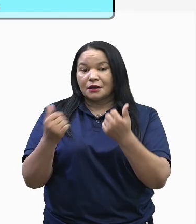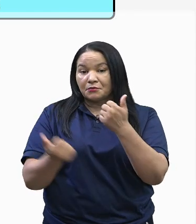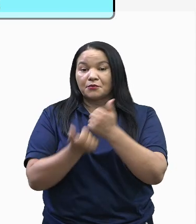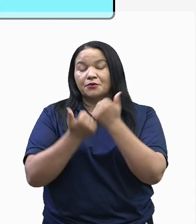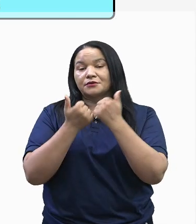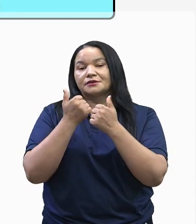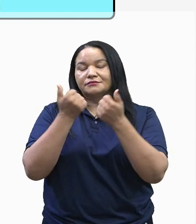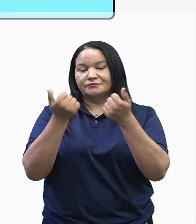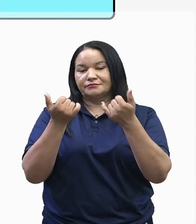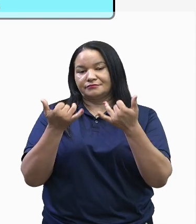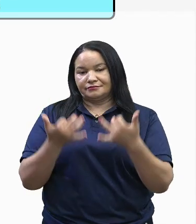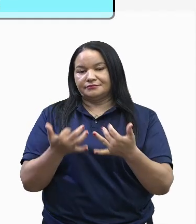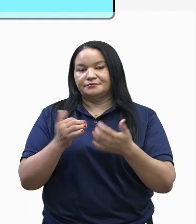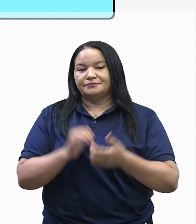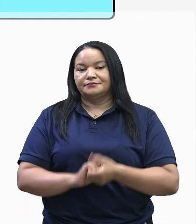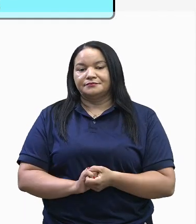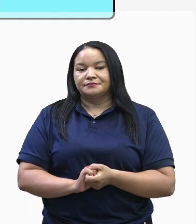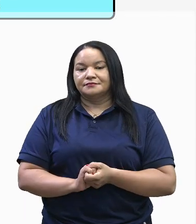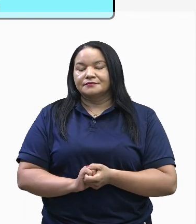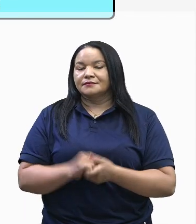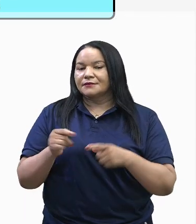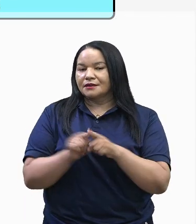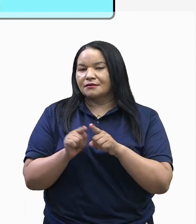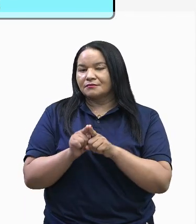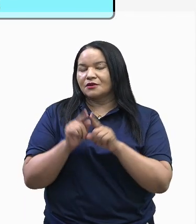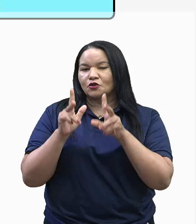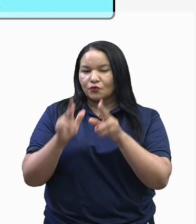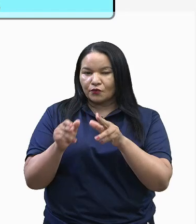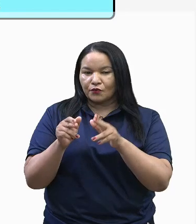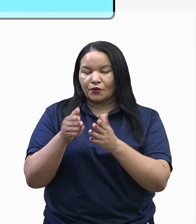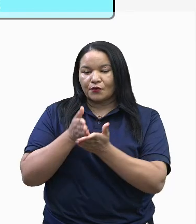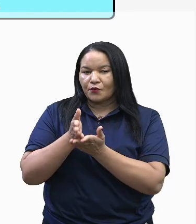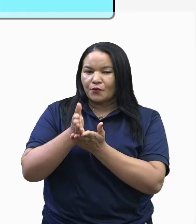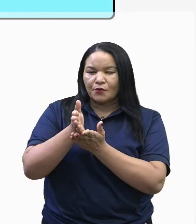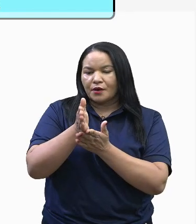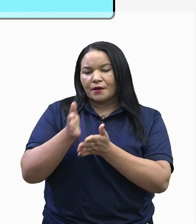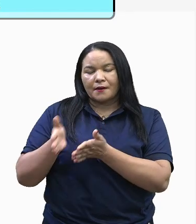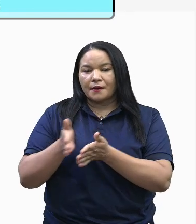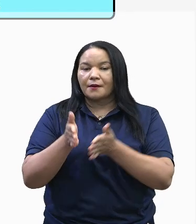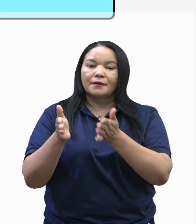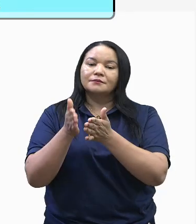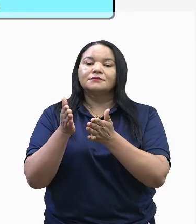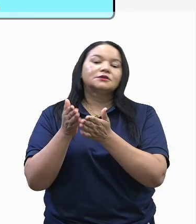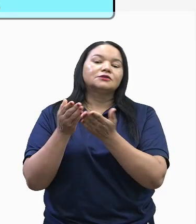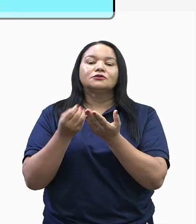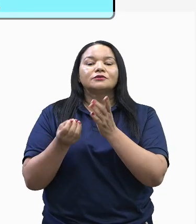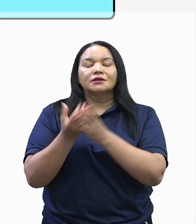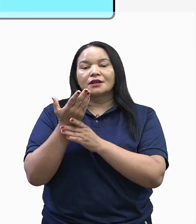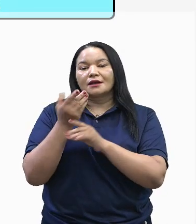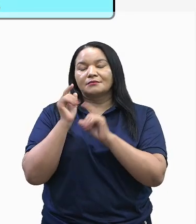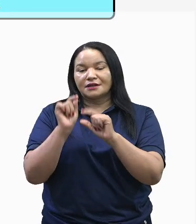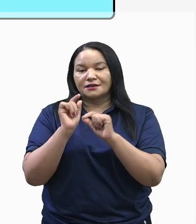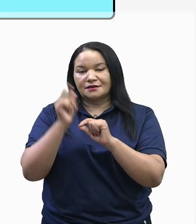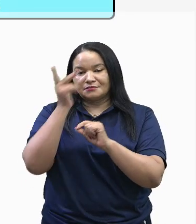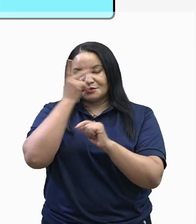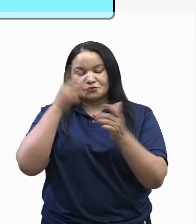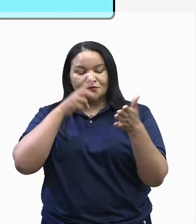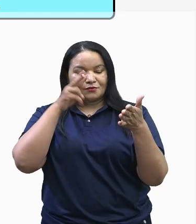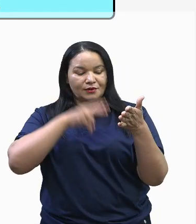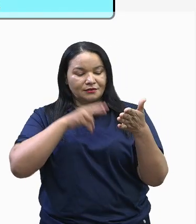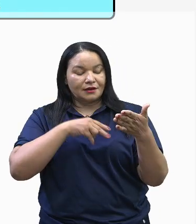a dizer. É como construir um caminho para que quem ler compreenda bem o